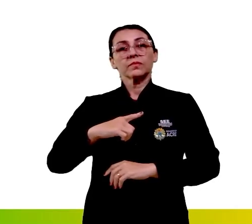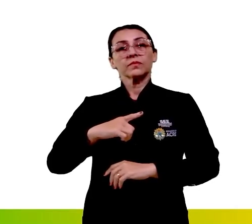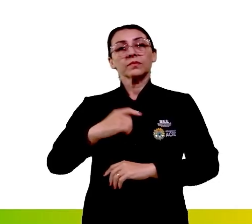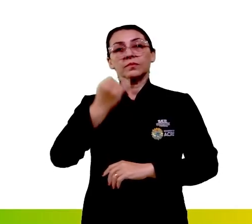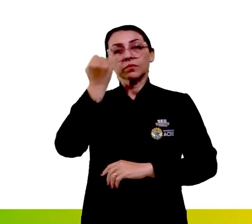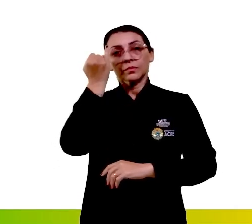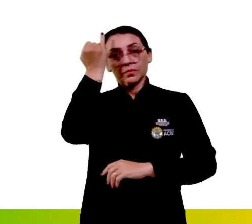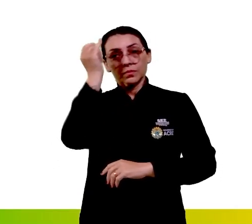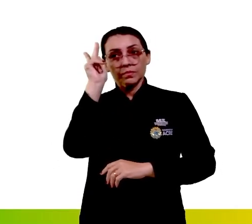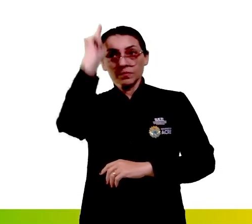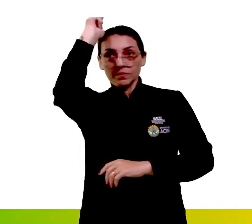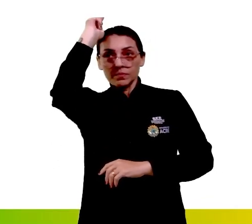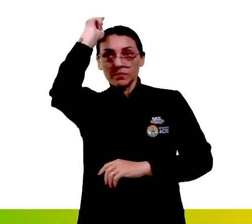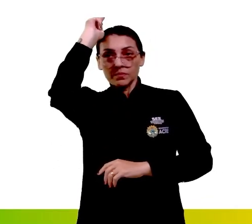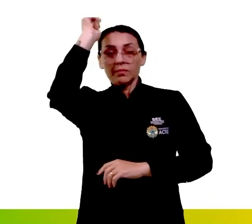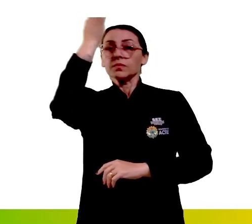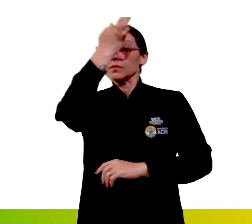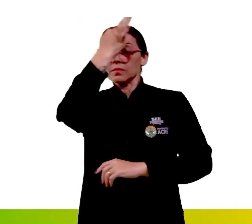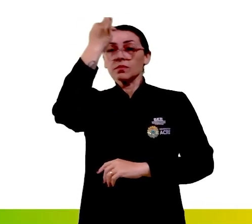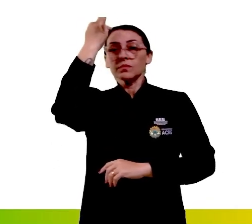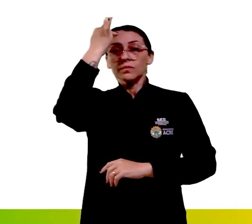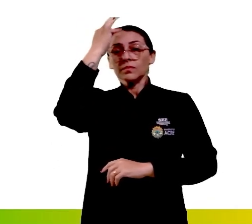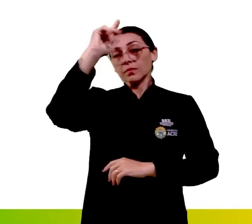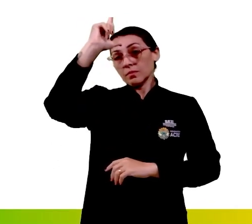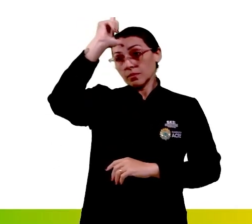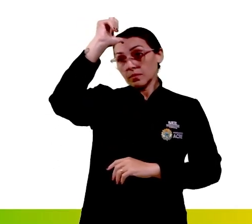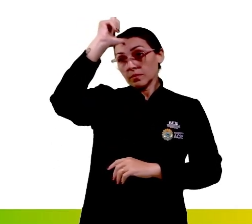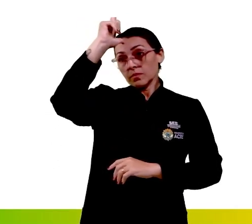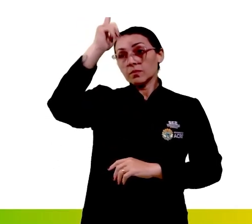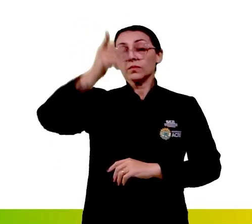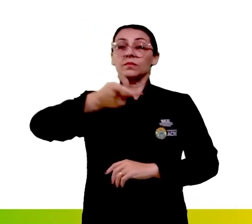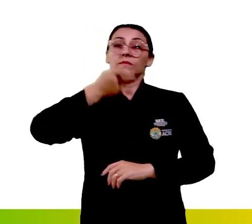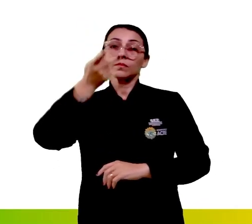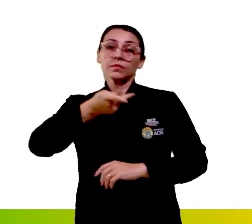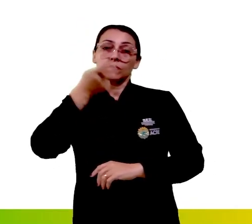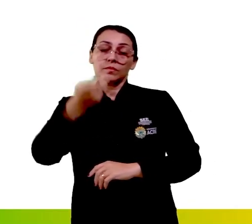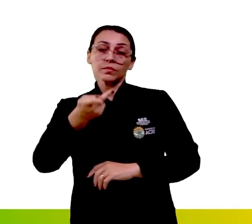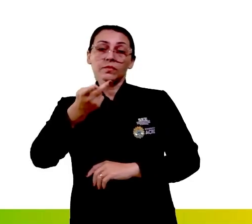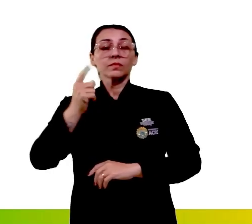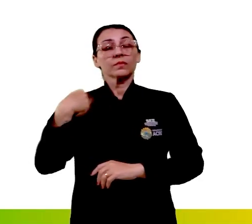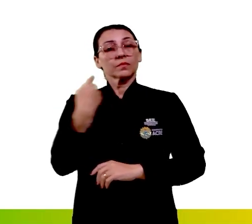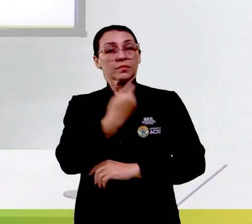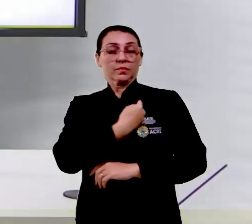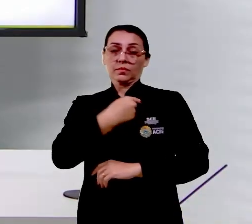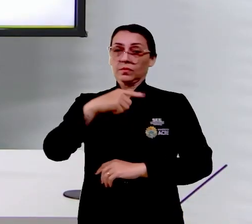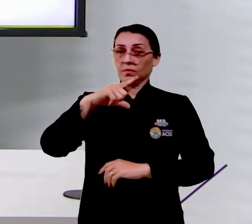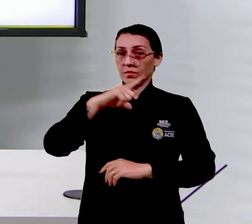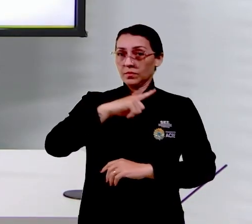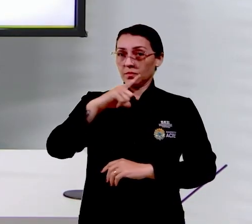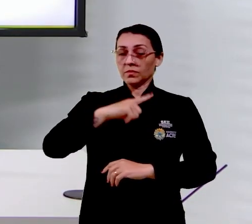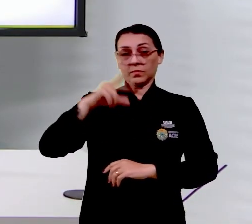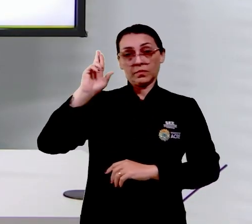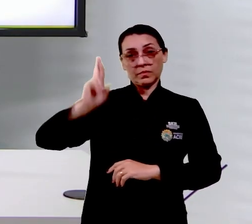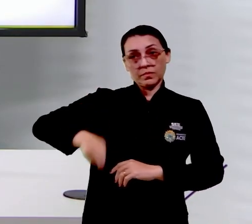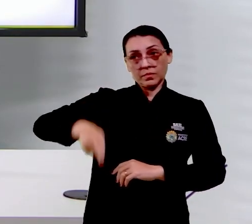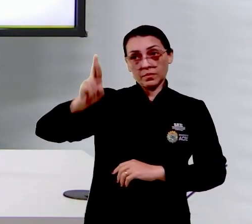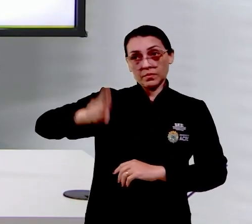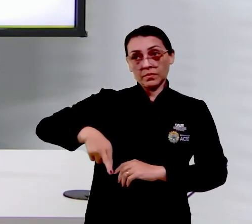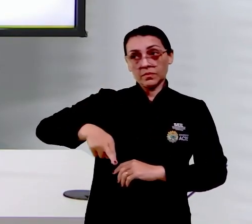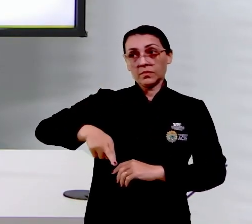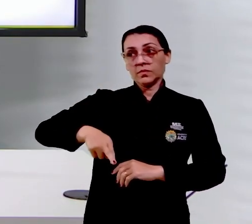de Immanuel Kant, filósofo alemão, que ele vai dizer o seguinte, que nós temos a razão,